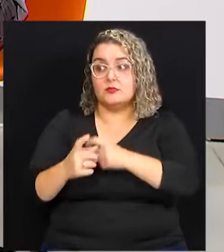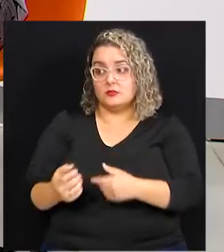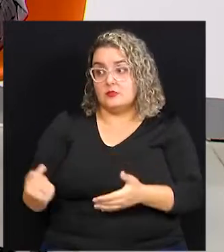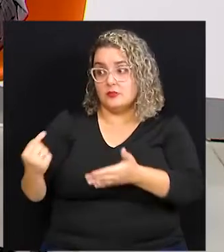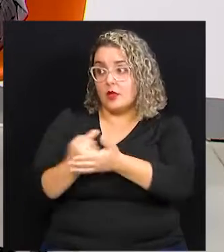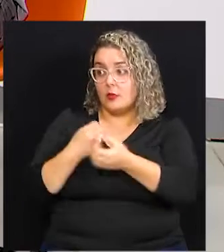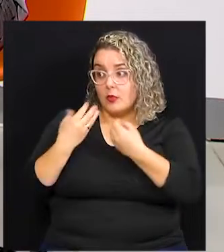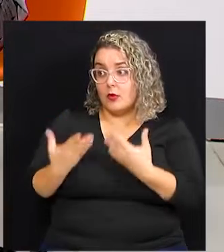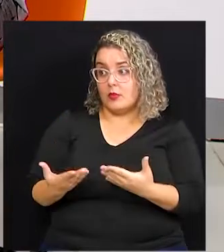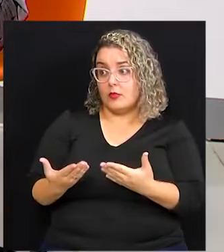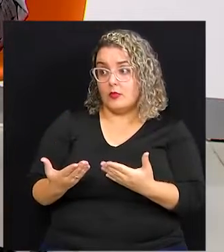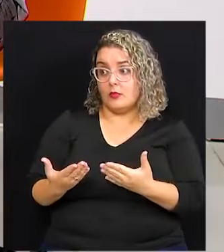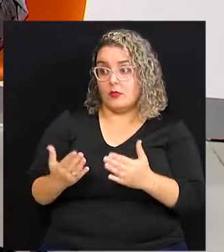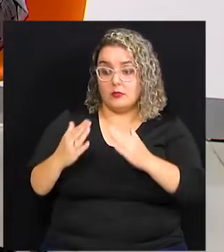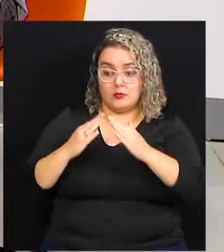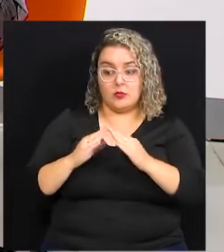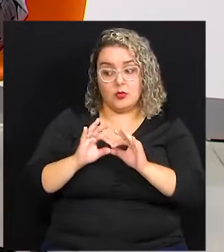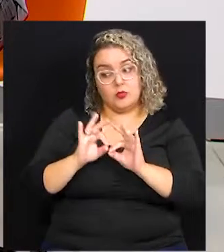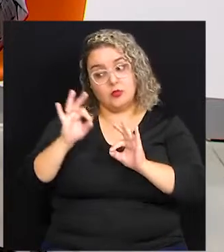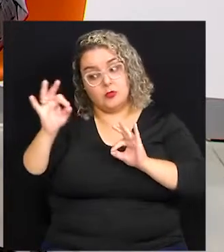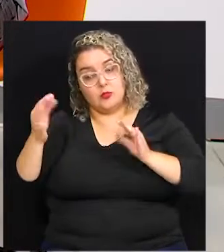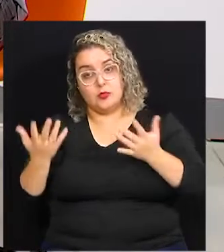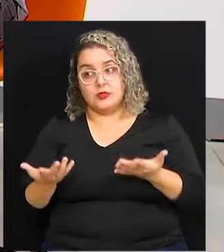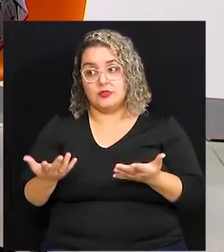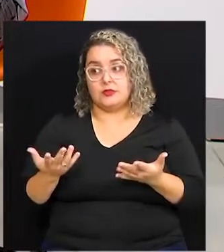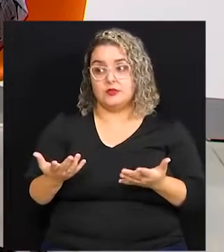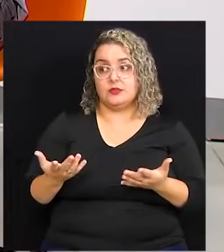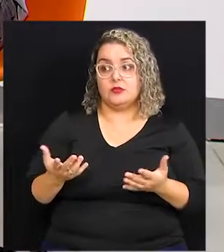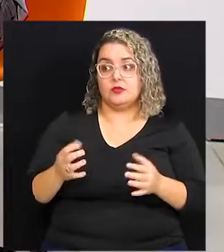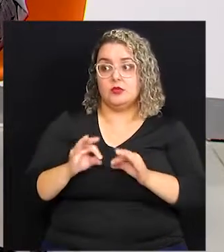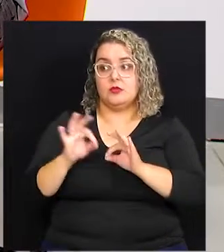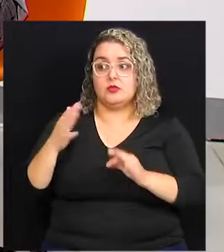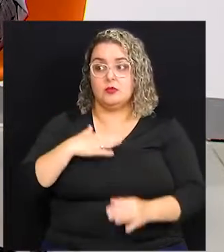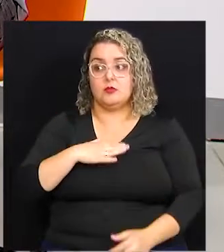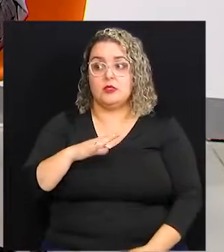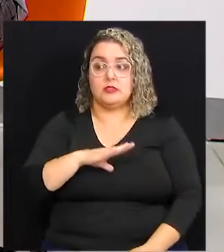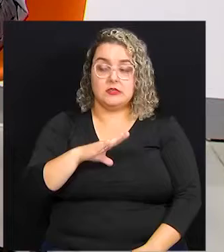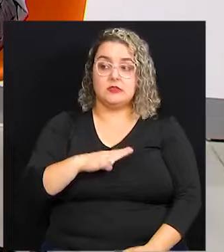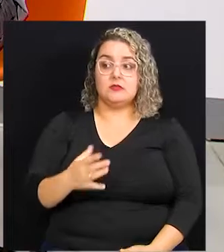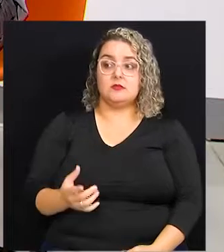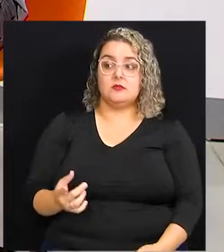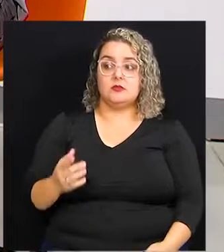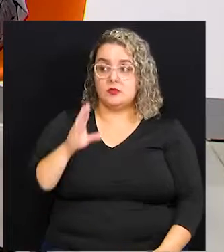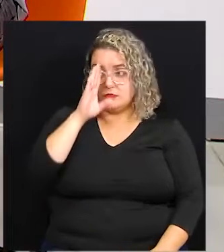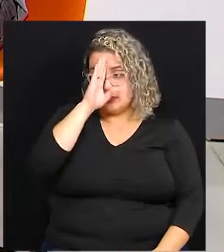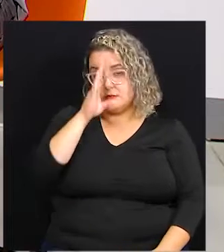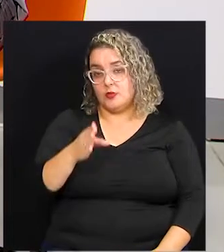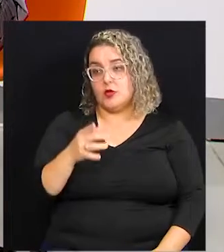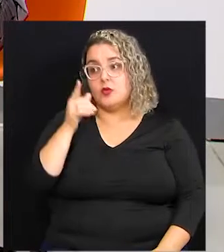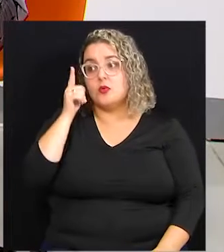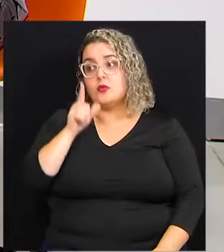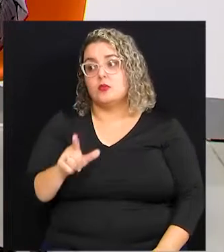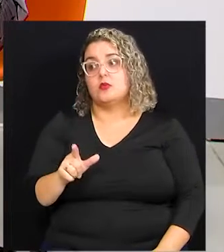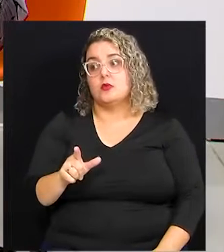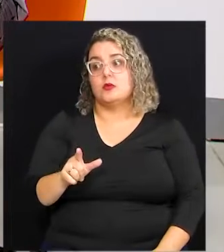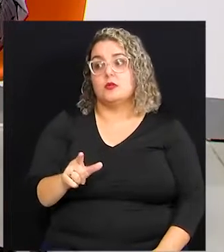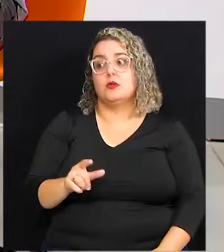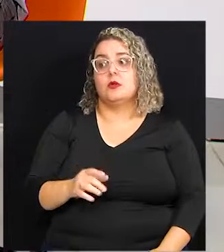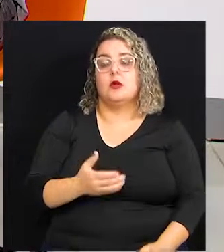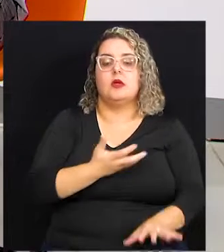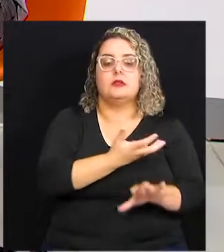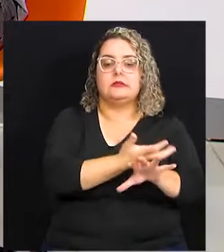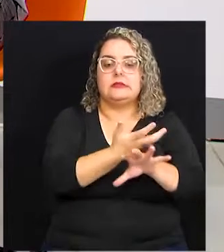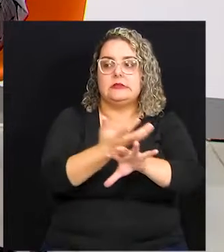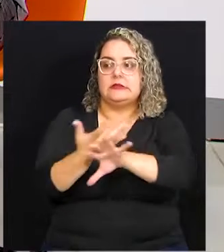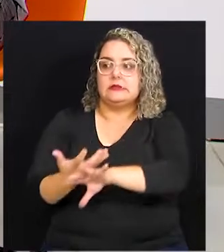pergunta muito boa, né? Porque assim, eu moro fora, então eu moro a muitos quilômetros da minha cidade, mas às vezes os principais desafios é para mim conseguir acompanhar todas as